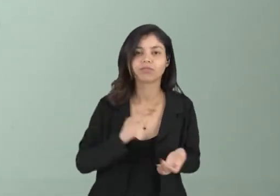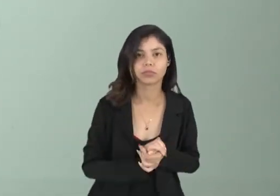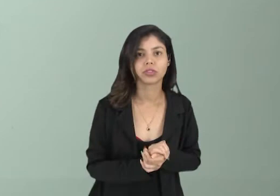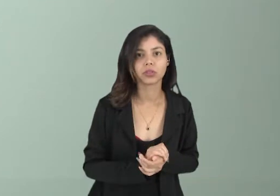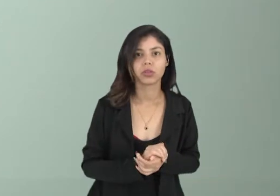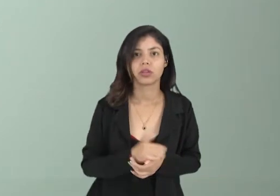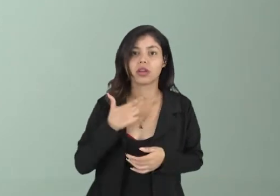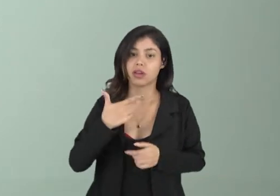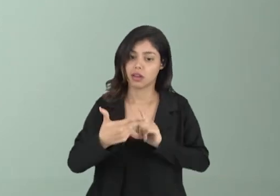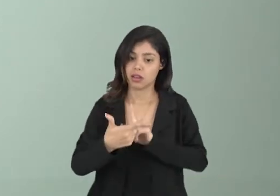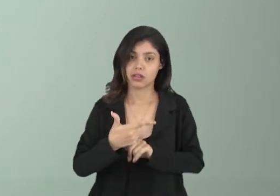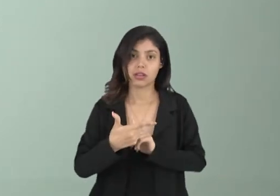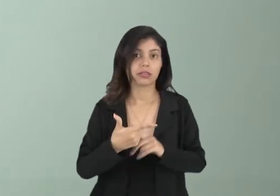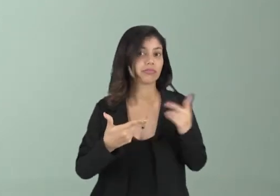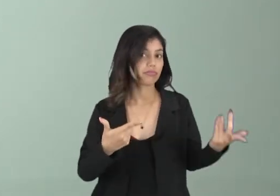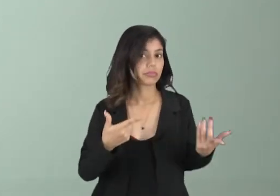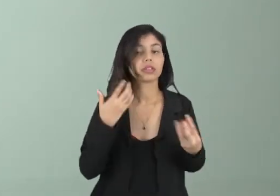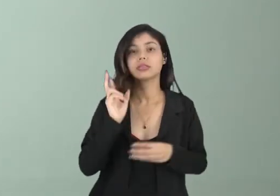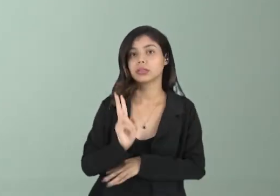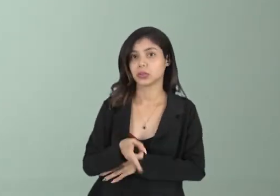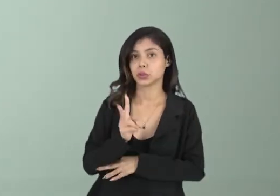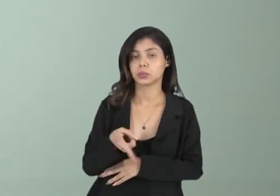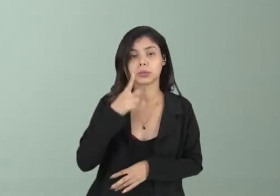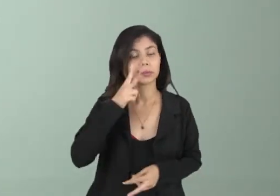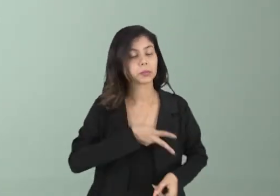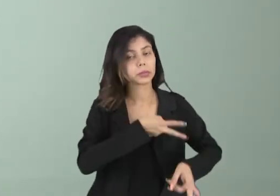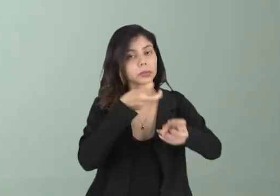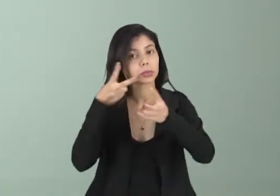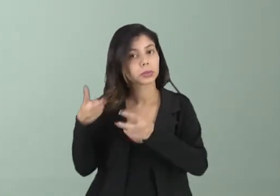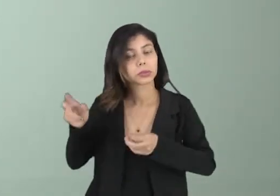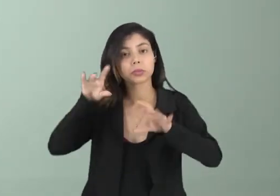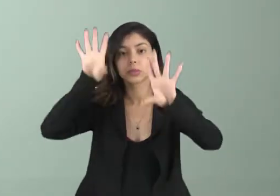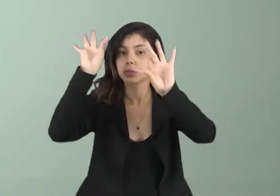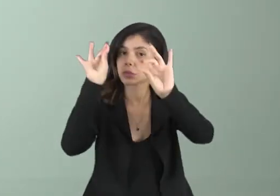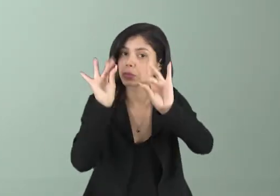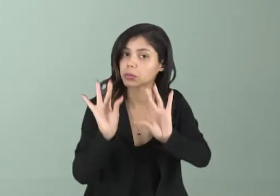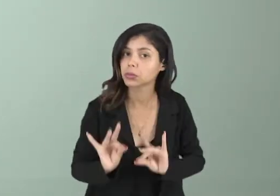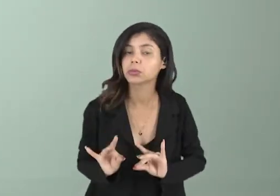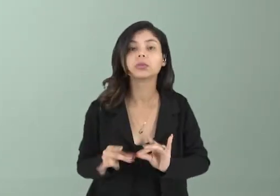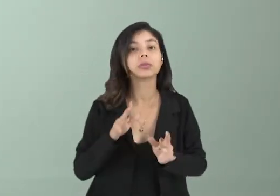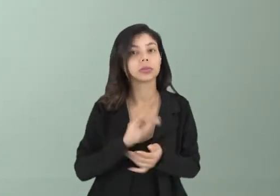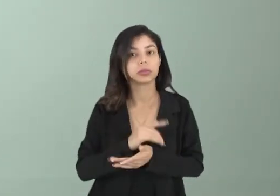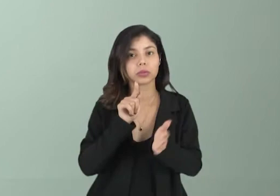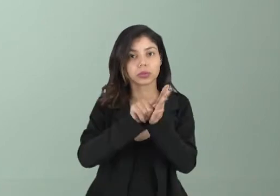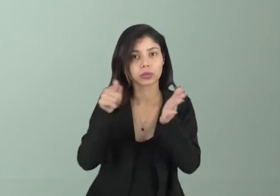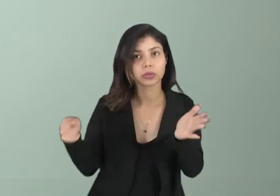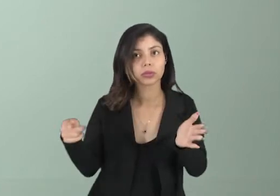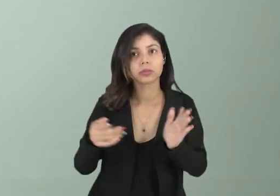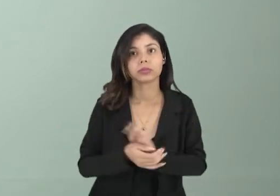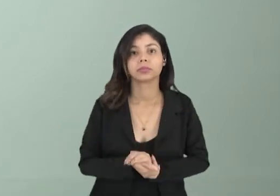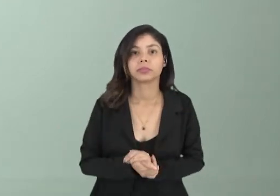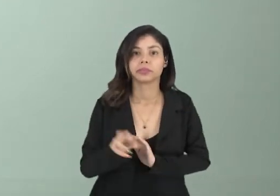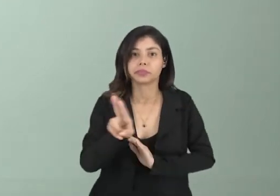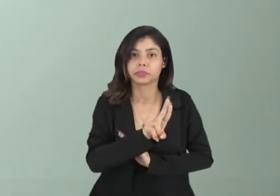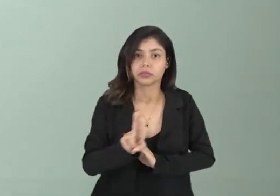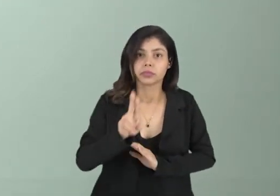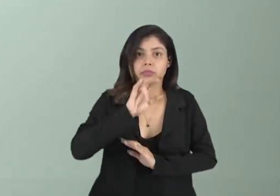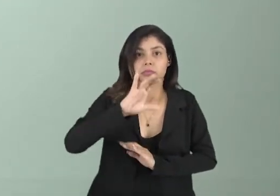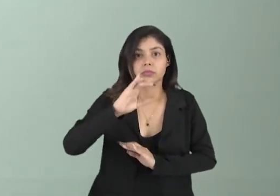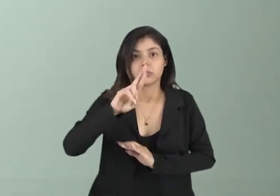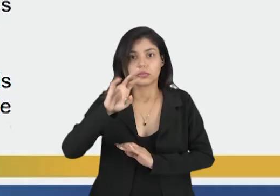de fogo? Então, sempre observem esses detalhes nas manchetes. Na chamada do